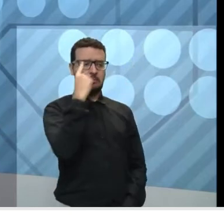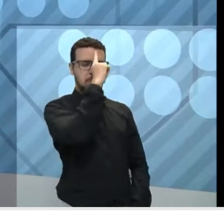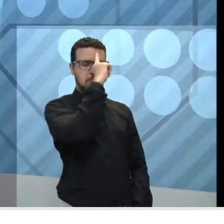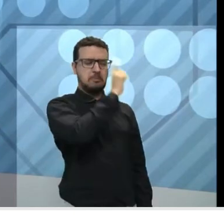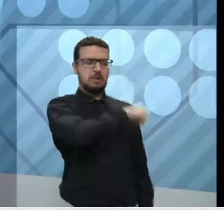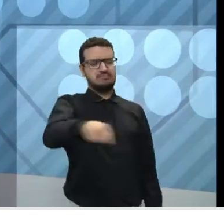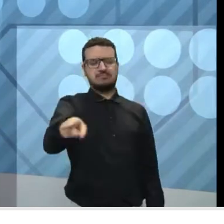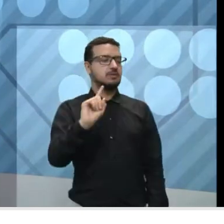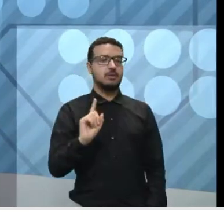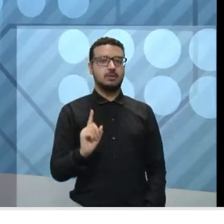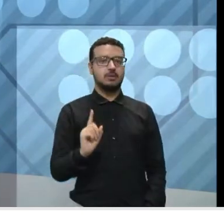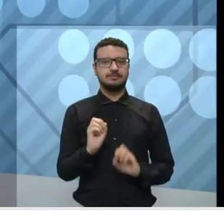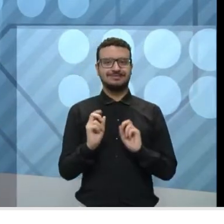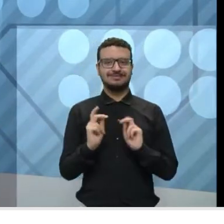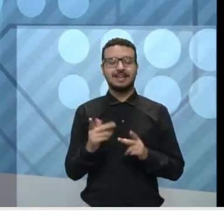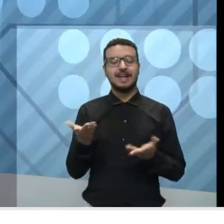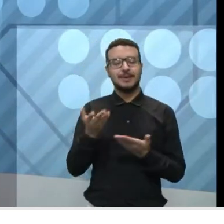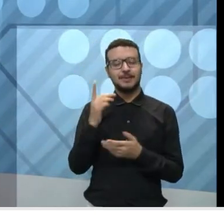gente já volta.